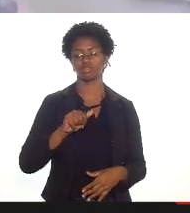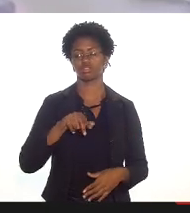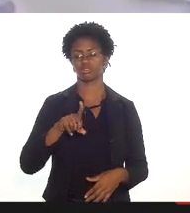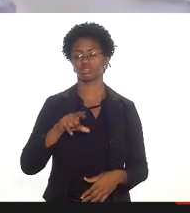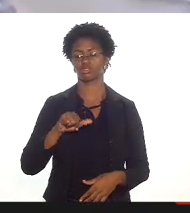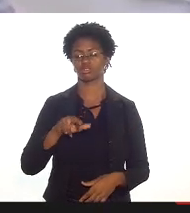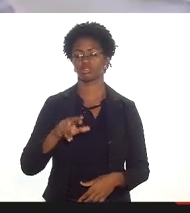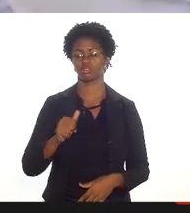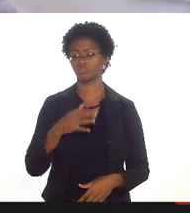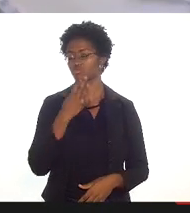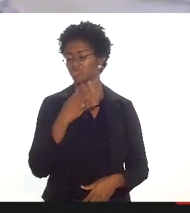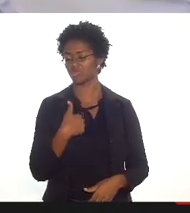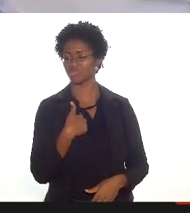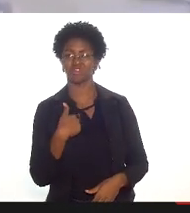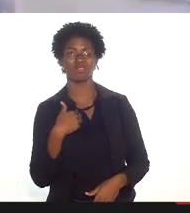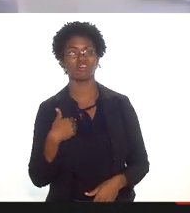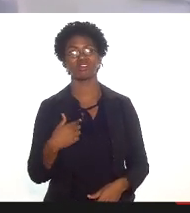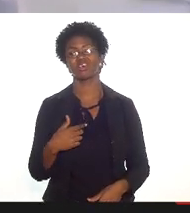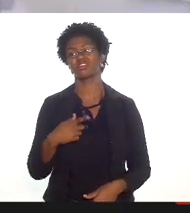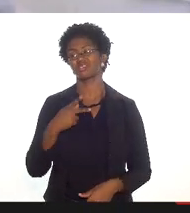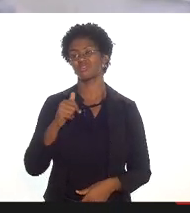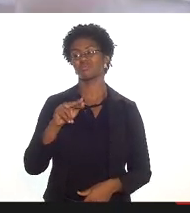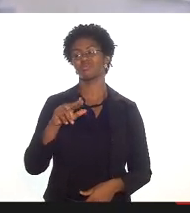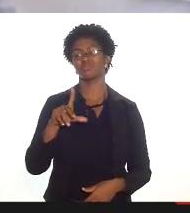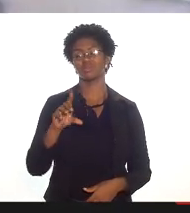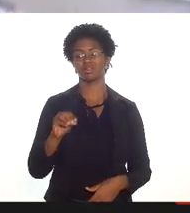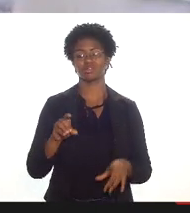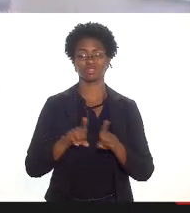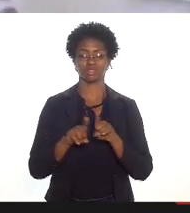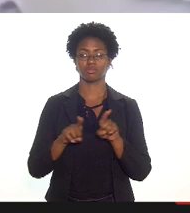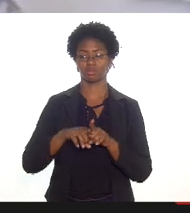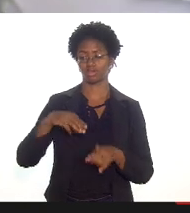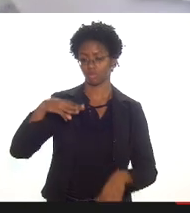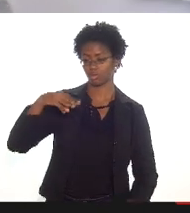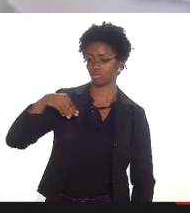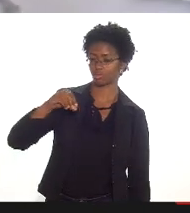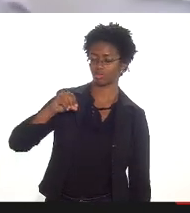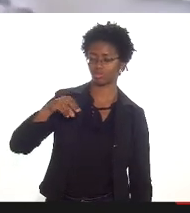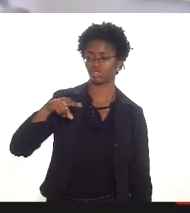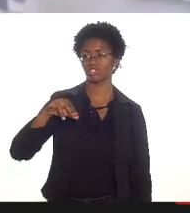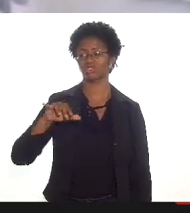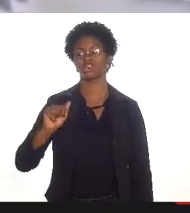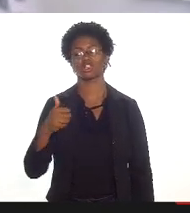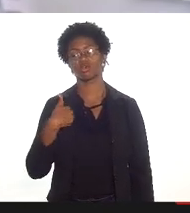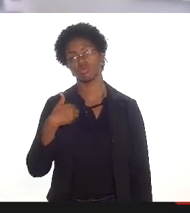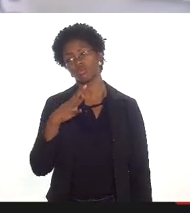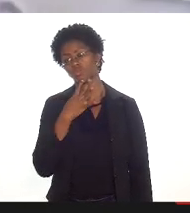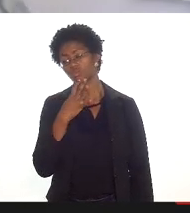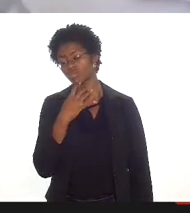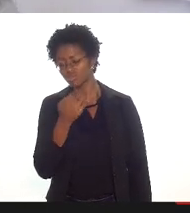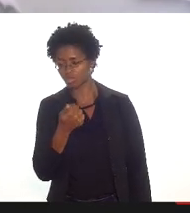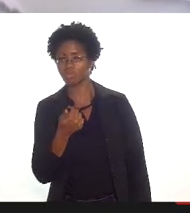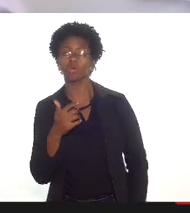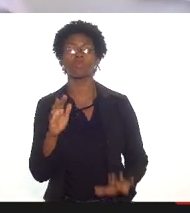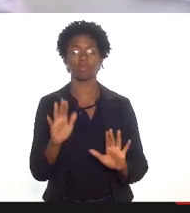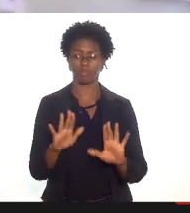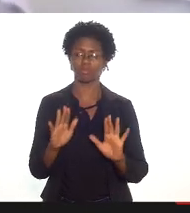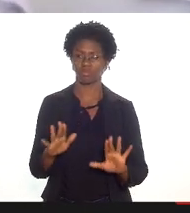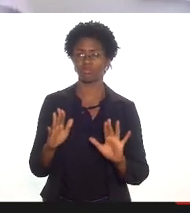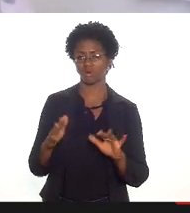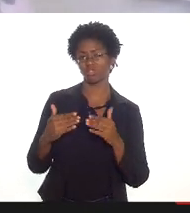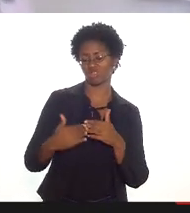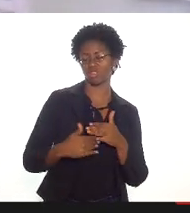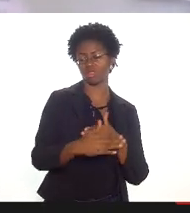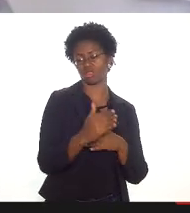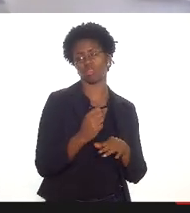conhece há mais de 20 anos, Paulo Pinheiro também, grandes figuras aqui, Mônica, que eu conheço há pouco tempo, mas Marta, já se conhece de bastante tempo.